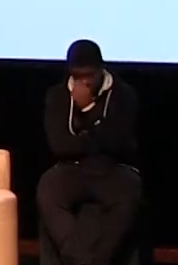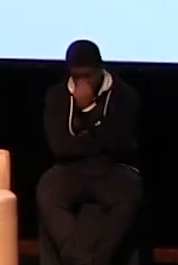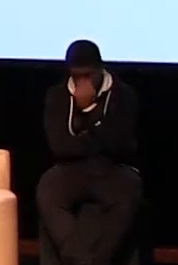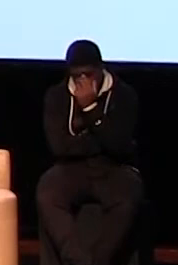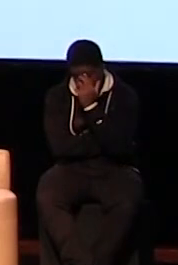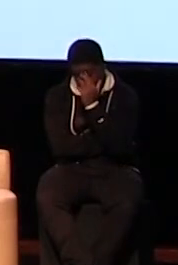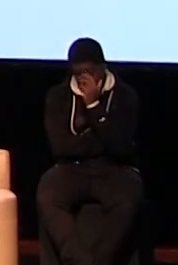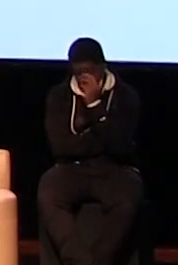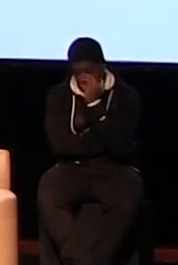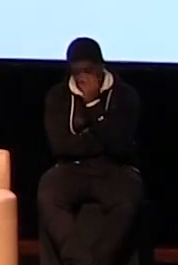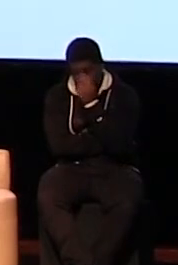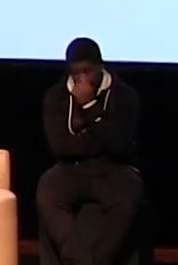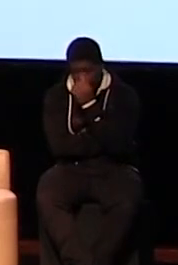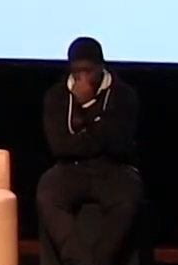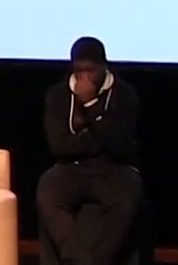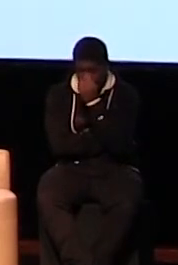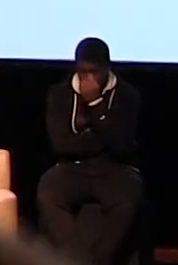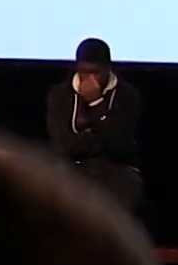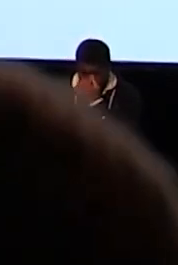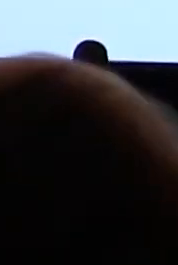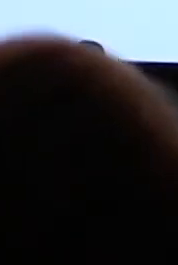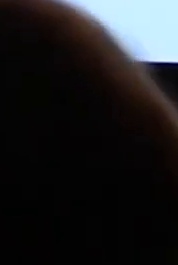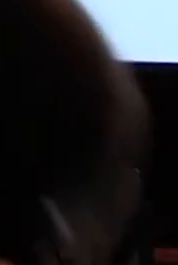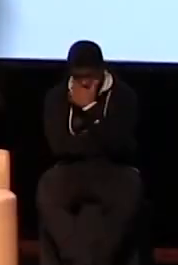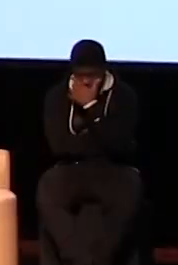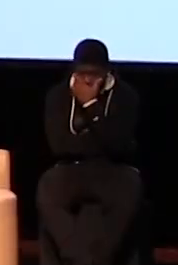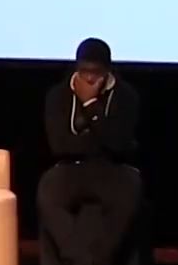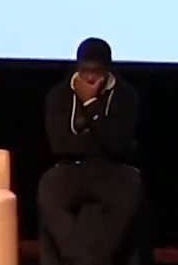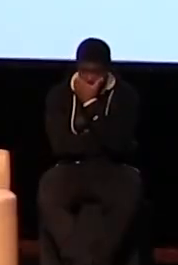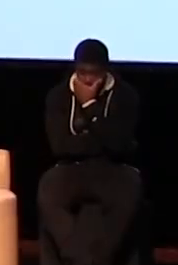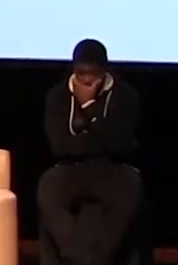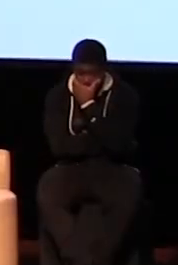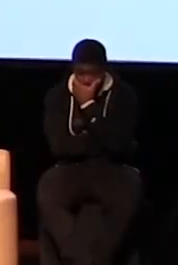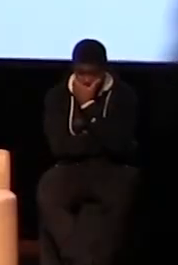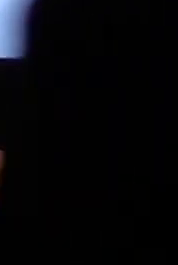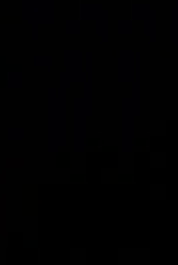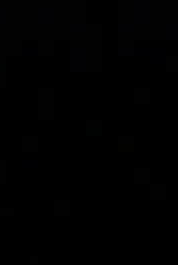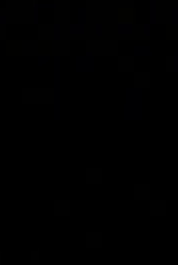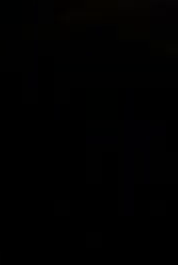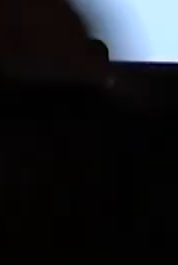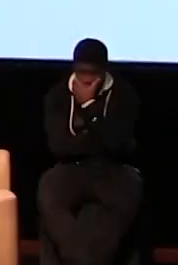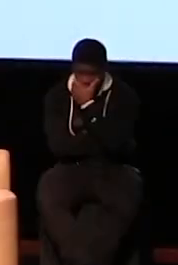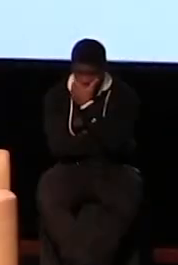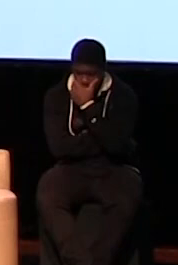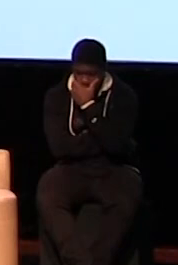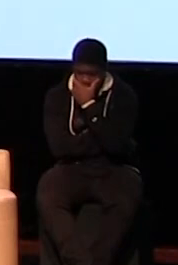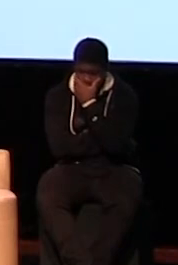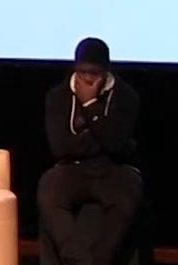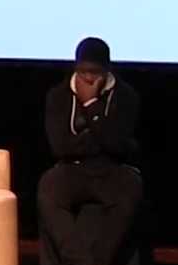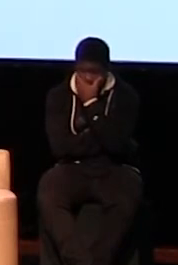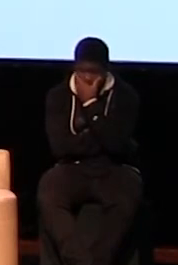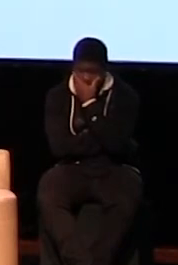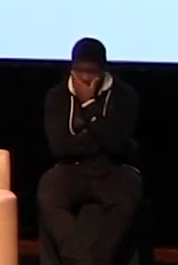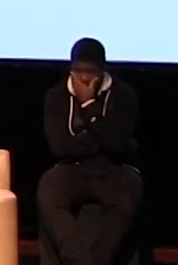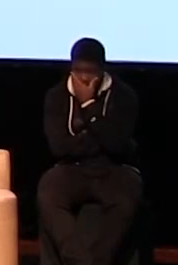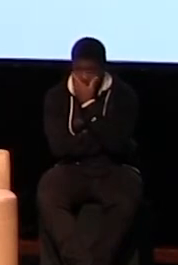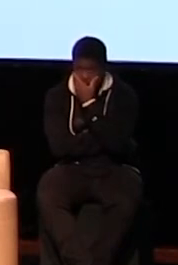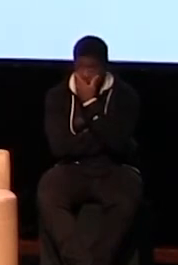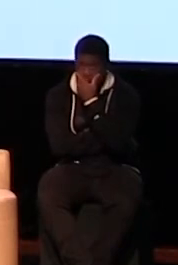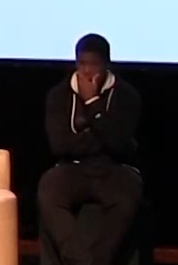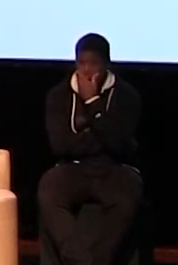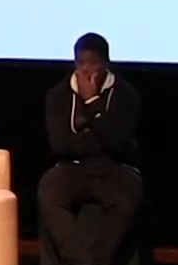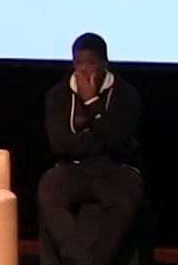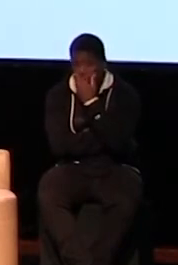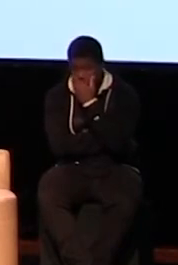mudar a sociedade injusta, ela sozinha, né? Ou criar um mundo ideal, não. Mas que a escola